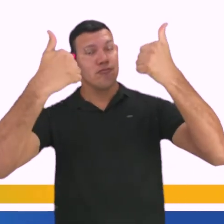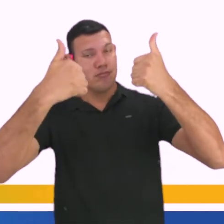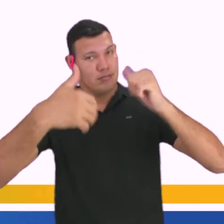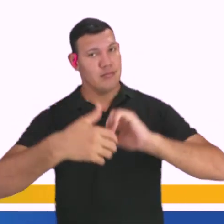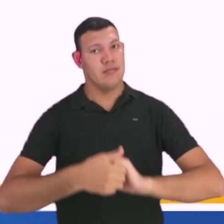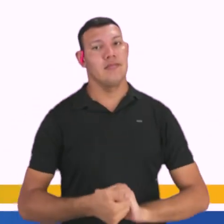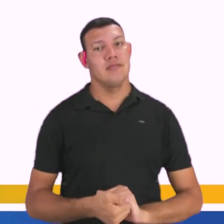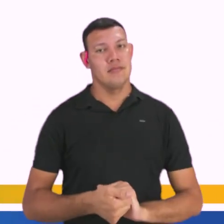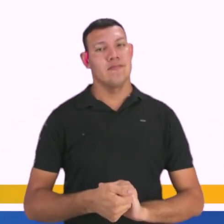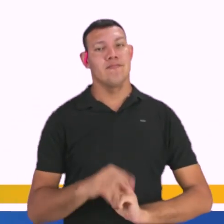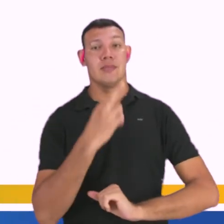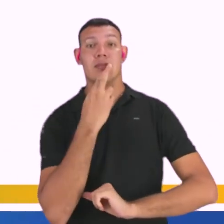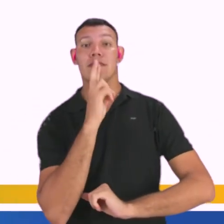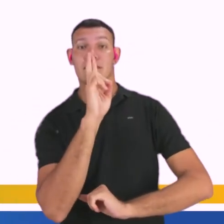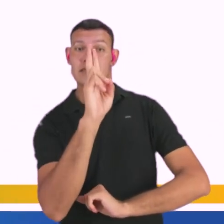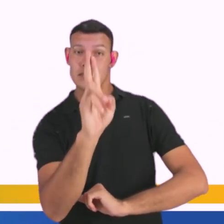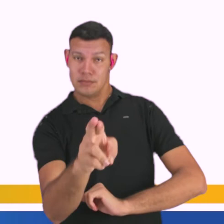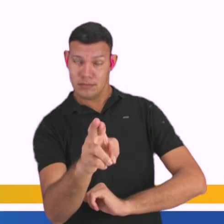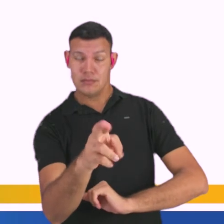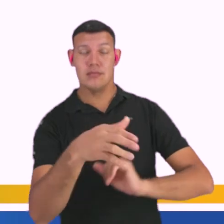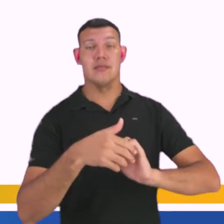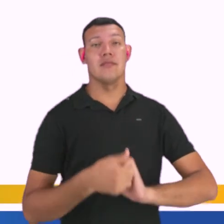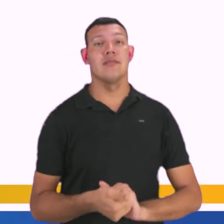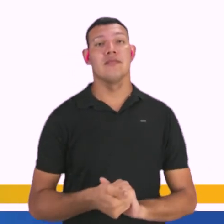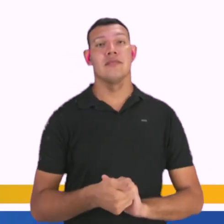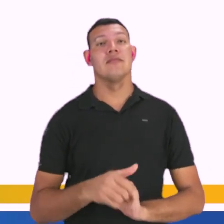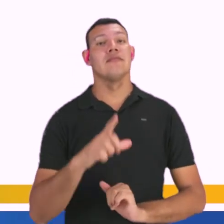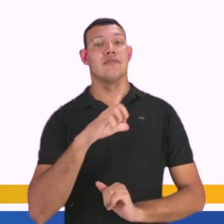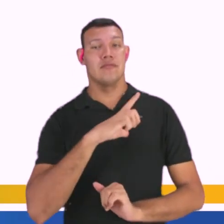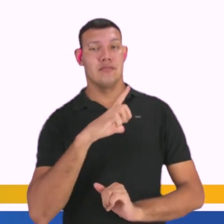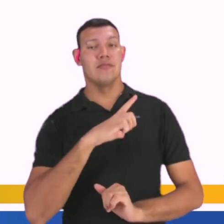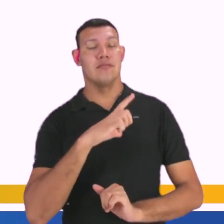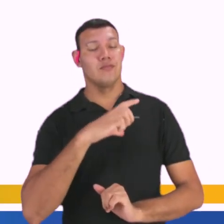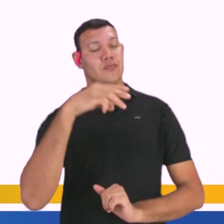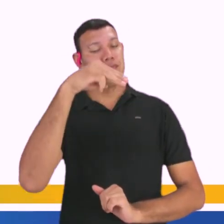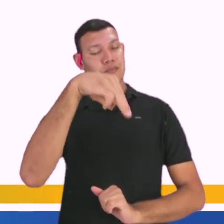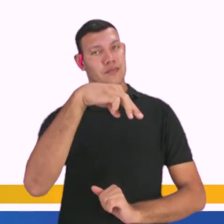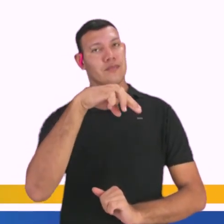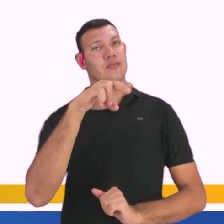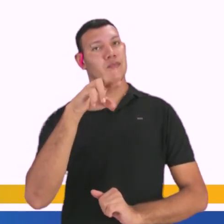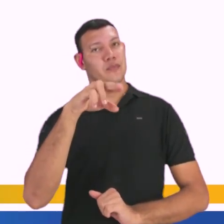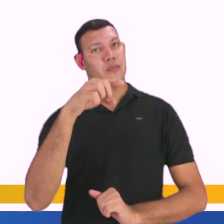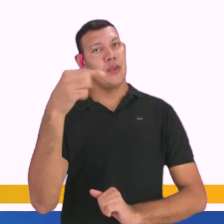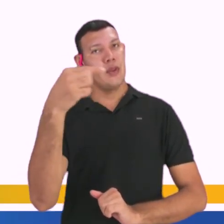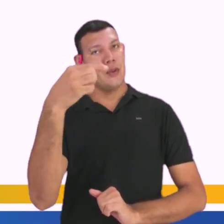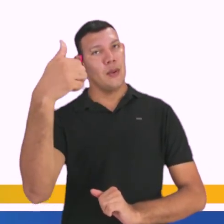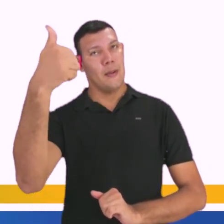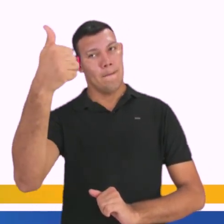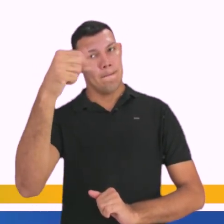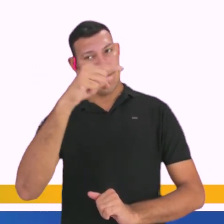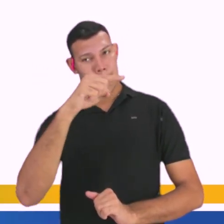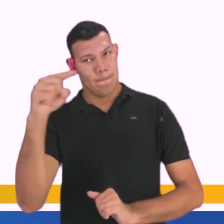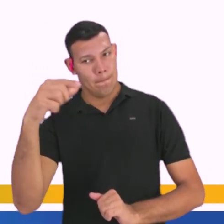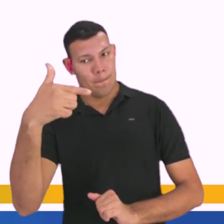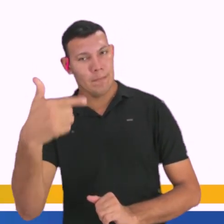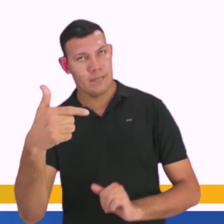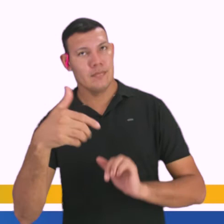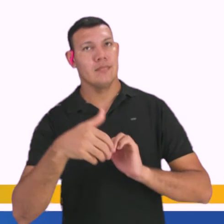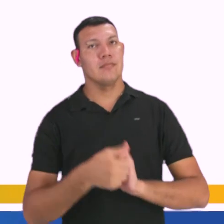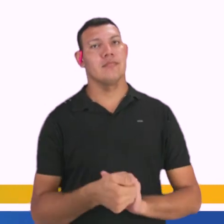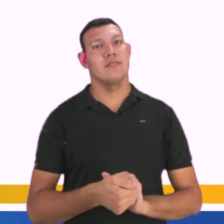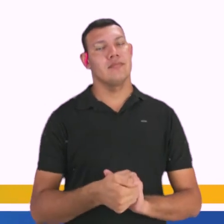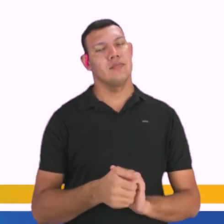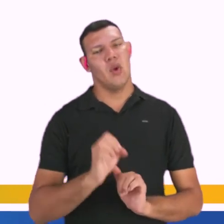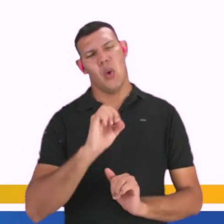do primeiro grau resolvendo essa equação do primeiro grau nós vamos ter o m = - 12 ou